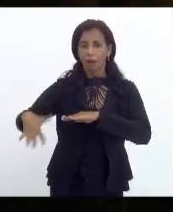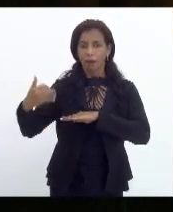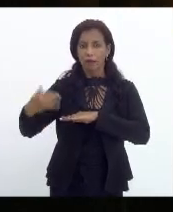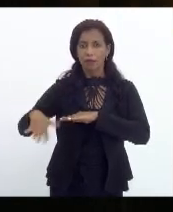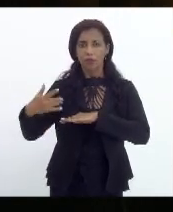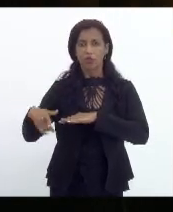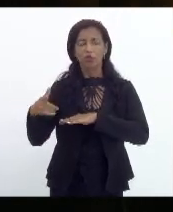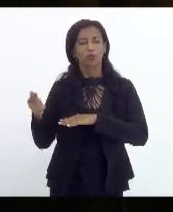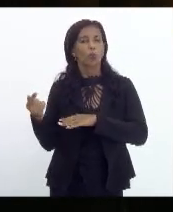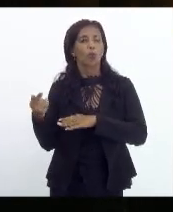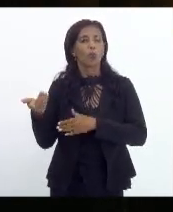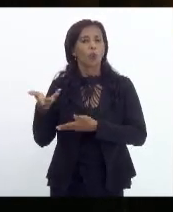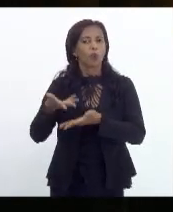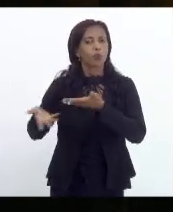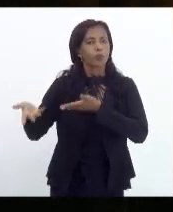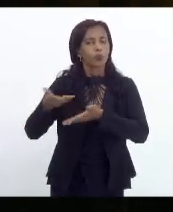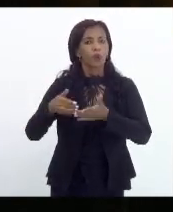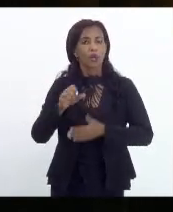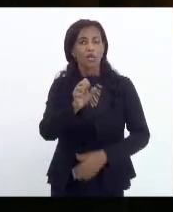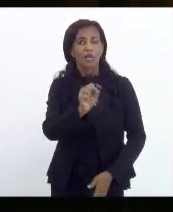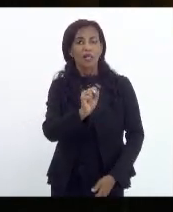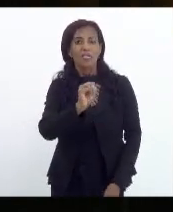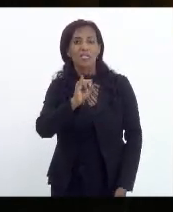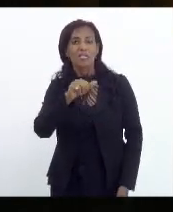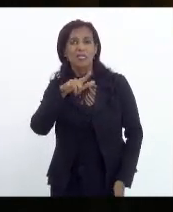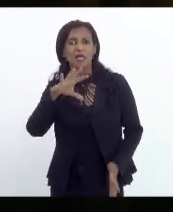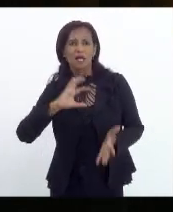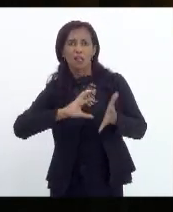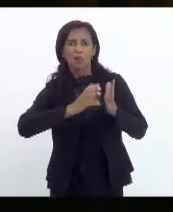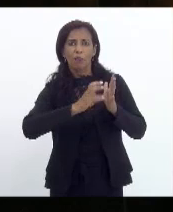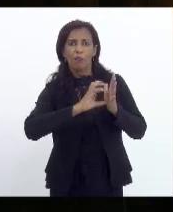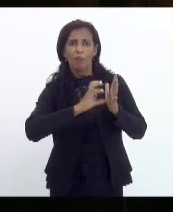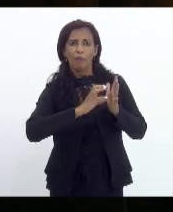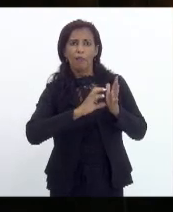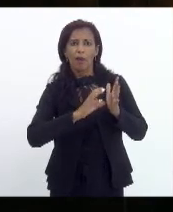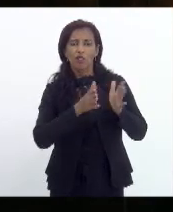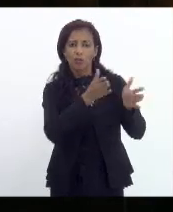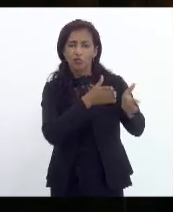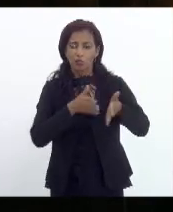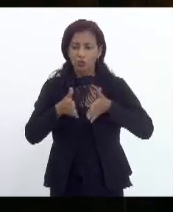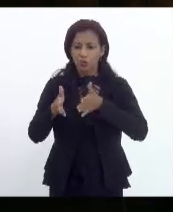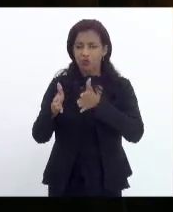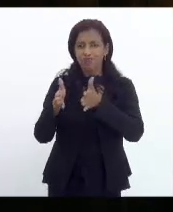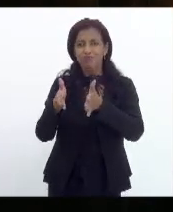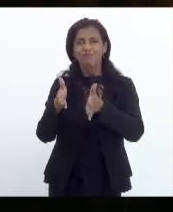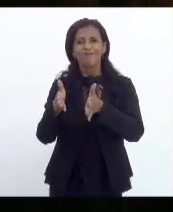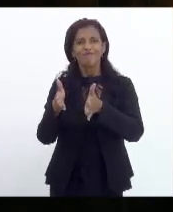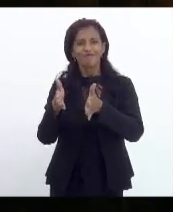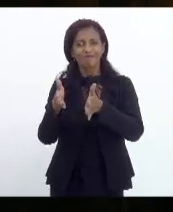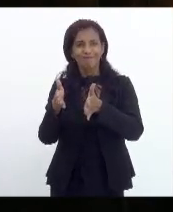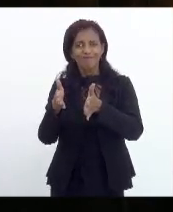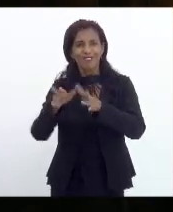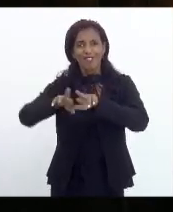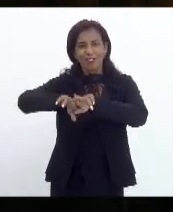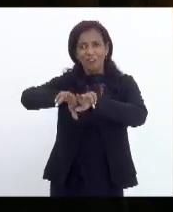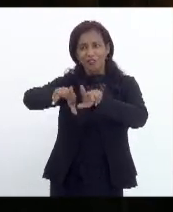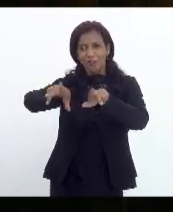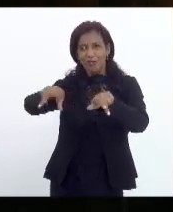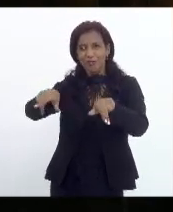campanhas na Então as siglas partidárias elas miram a a